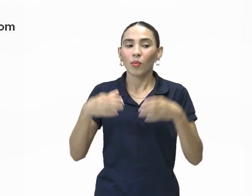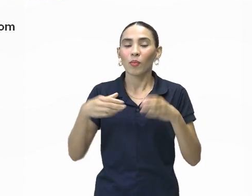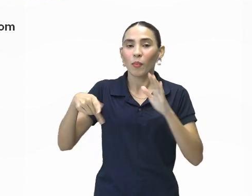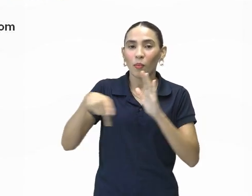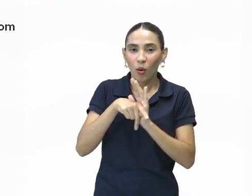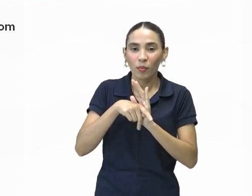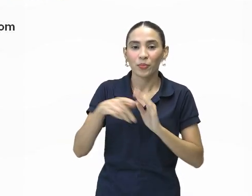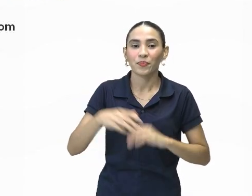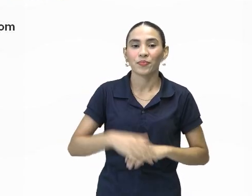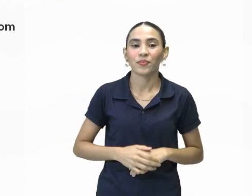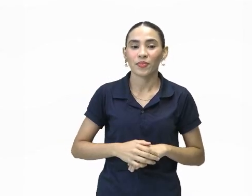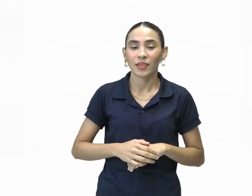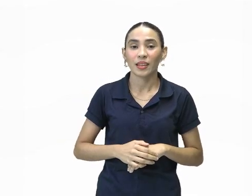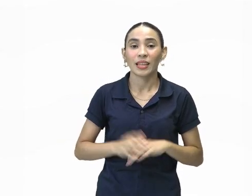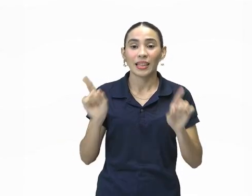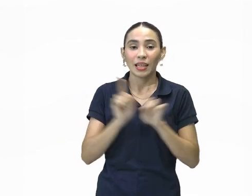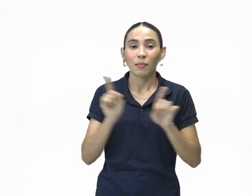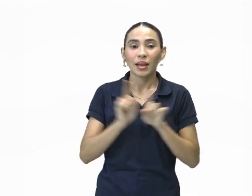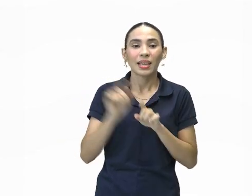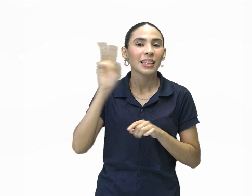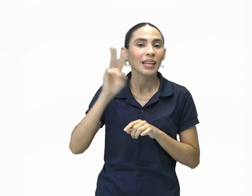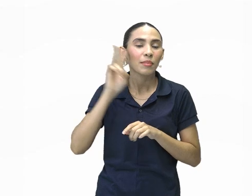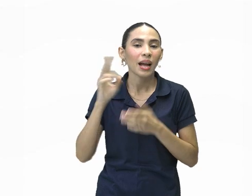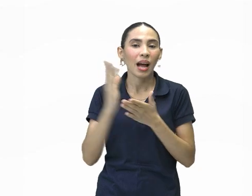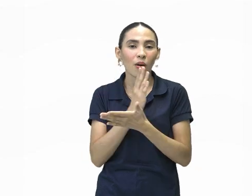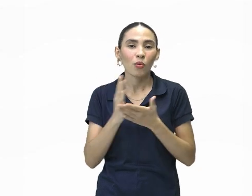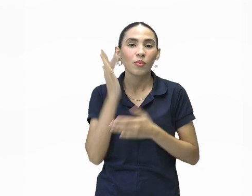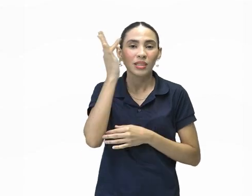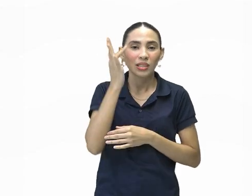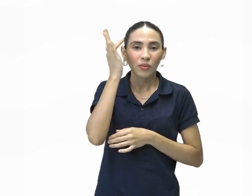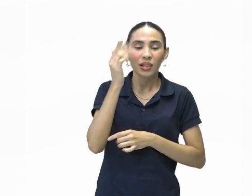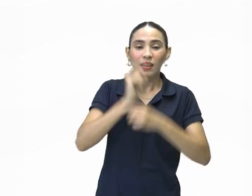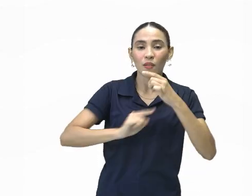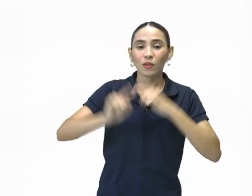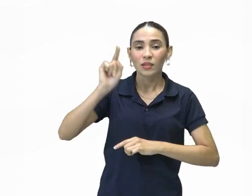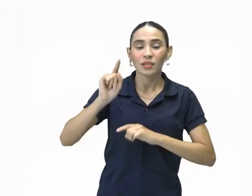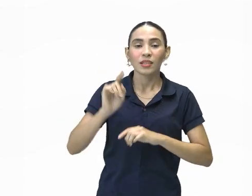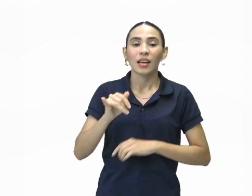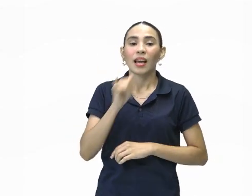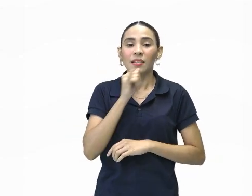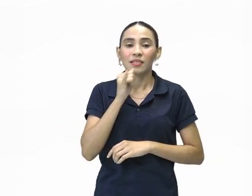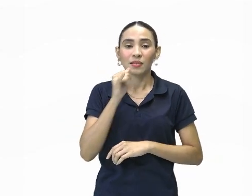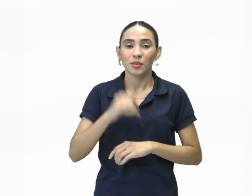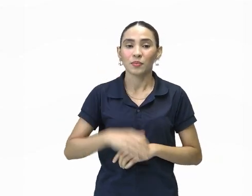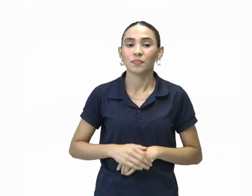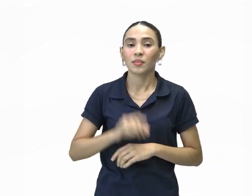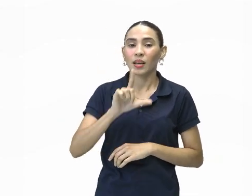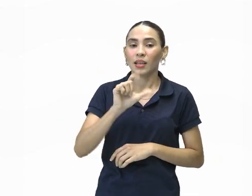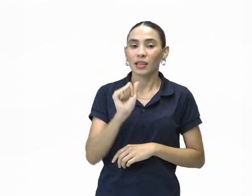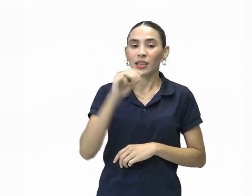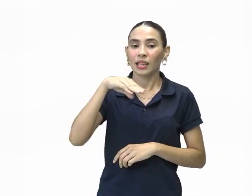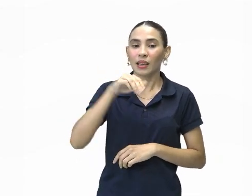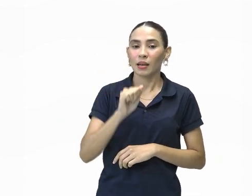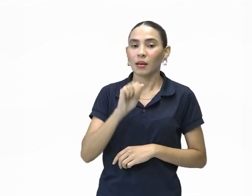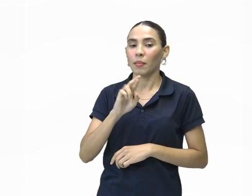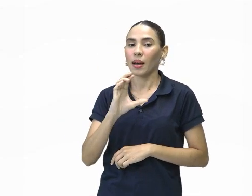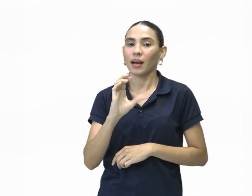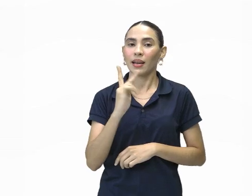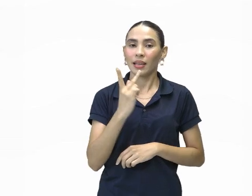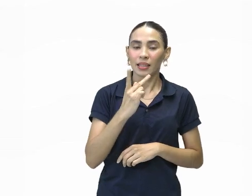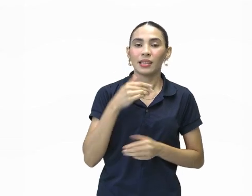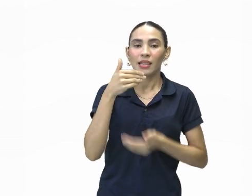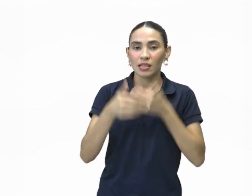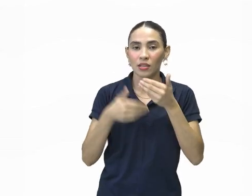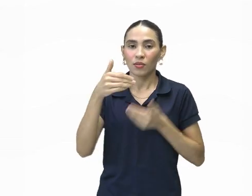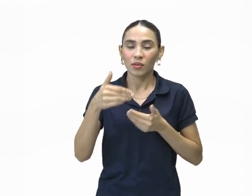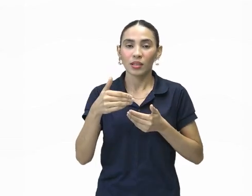isso. Bom, a gente vai relembrar também algumas teorias evolucionistas, na verdade a teoria lamarckista, né, que foi